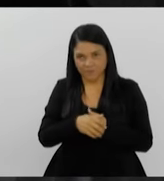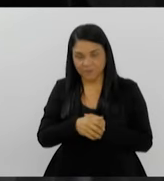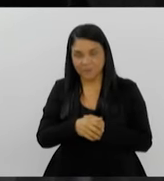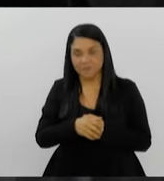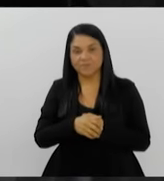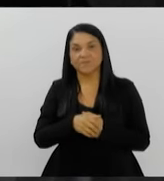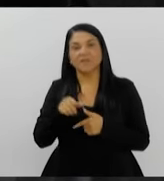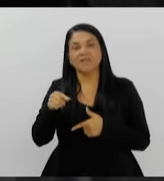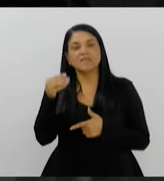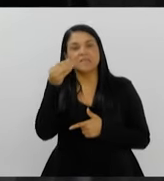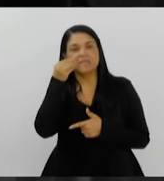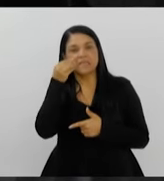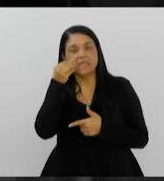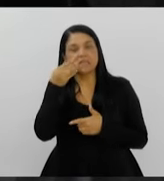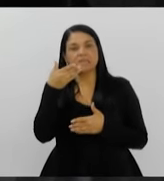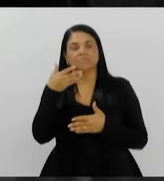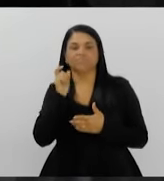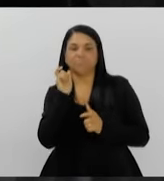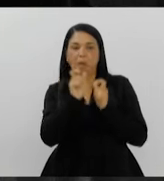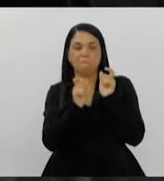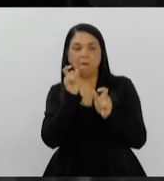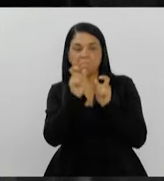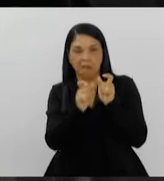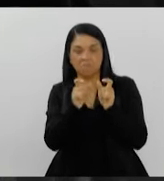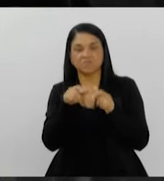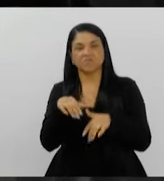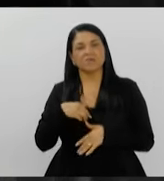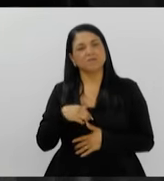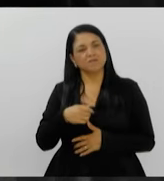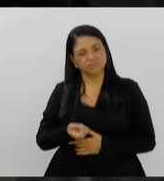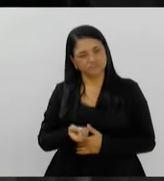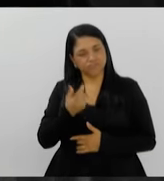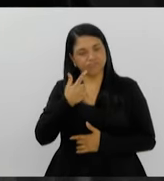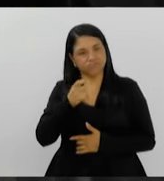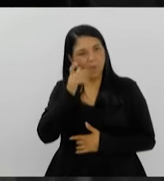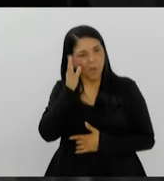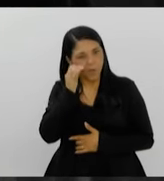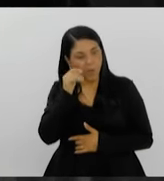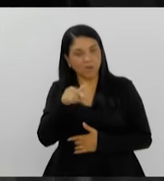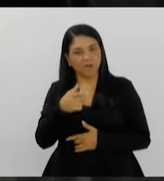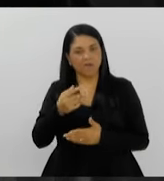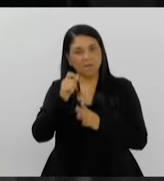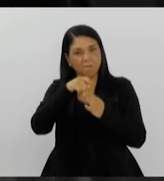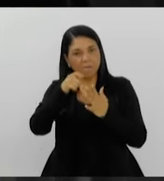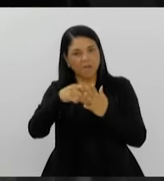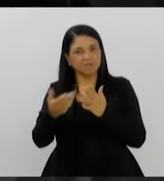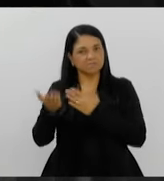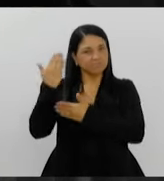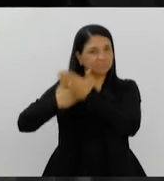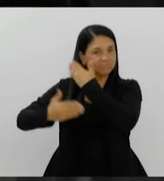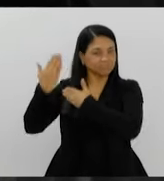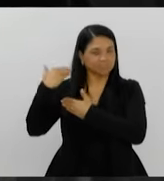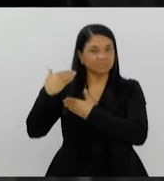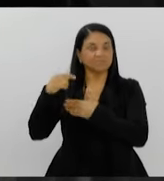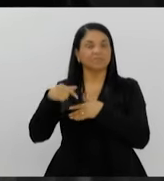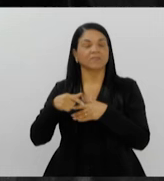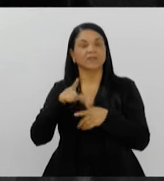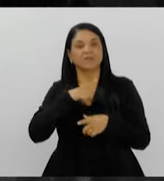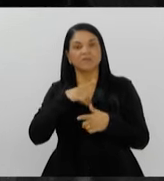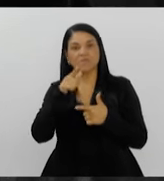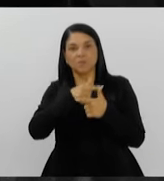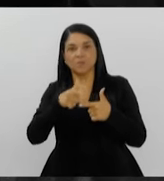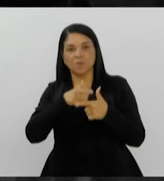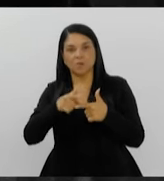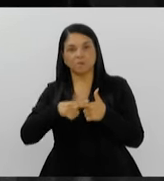tenta lacrar que ele tenta ofender o mais curioso Presidente é que meses atrás quando teve um episódio do